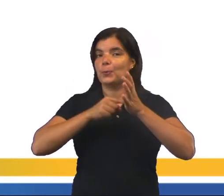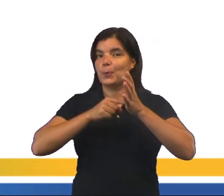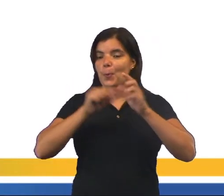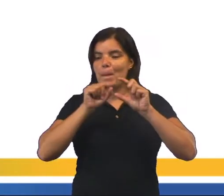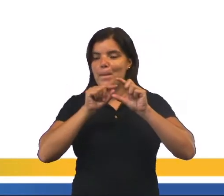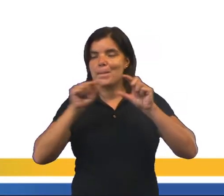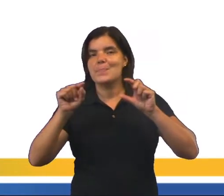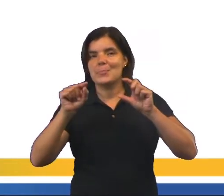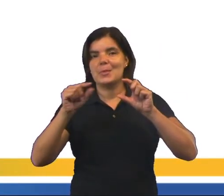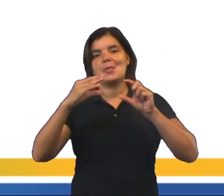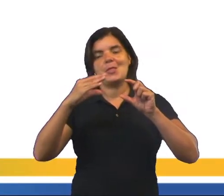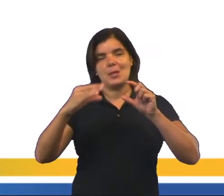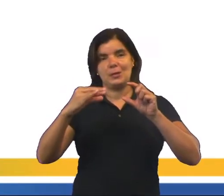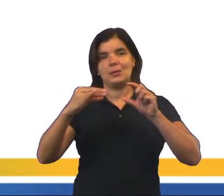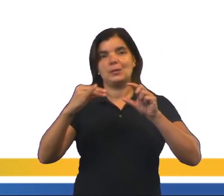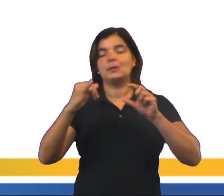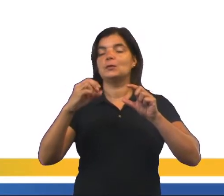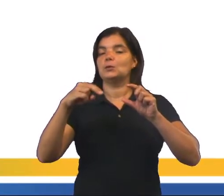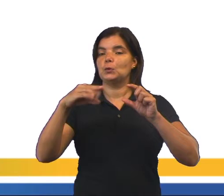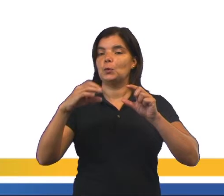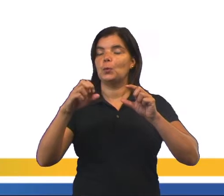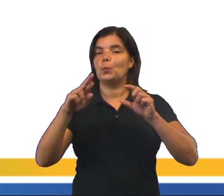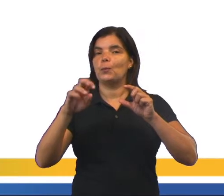da circunferência ou da extremidade.